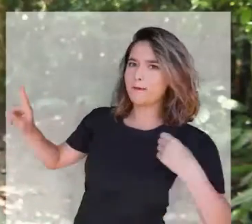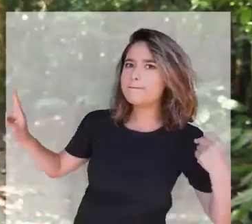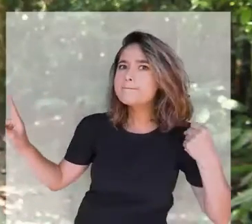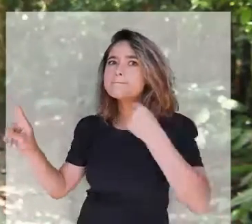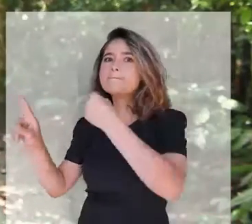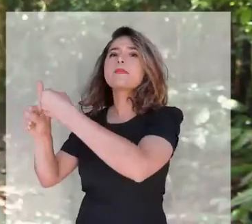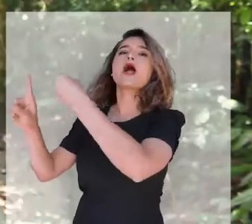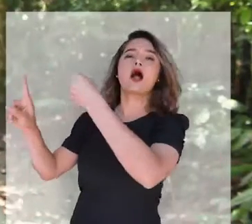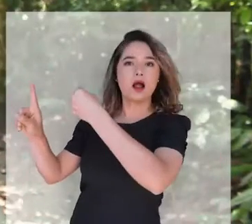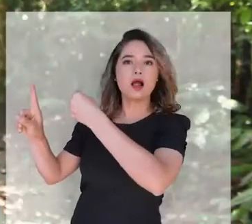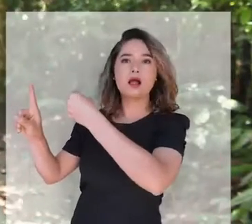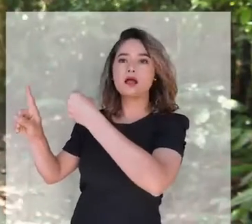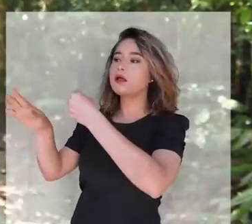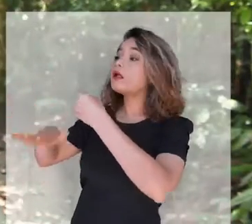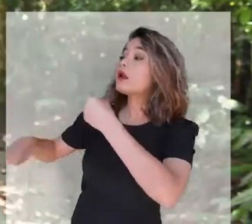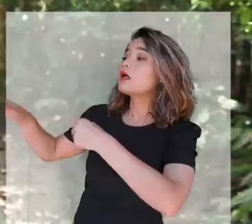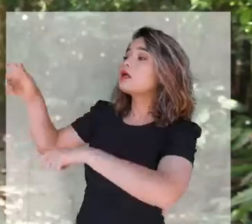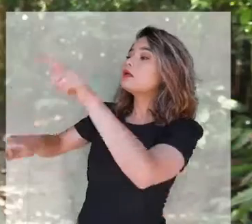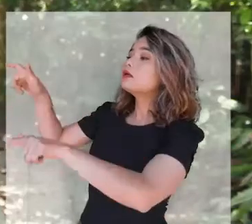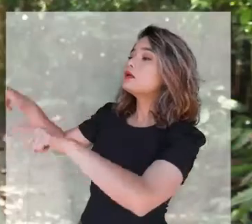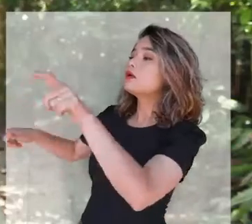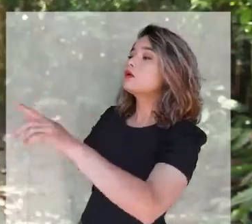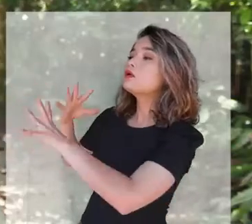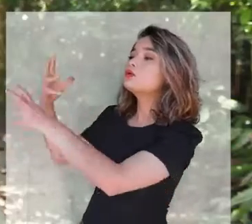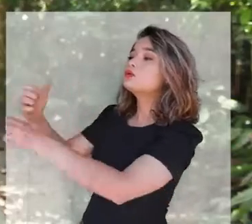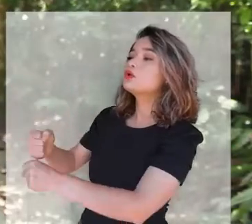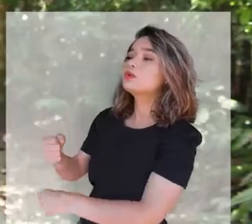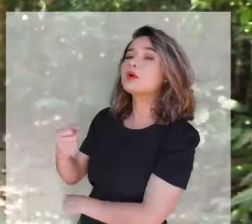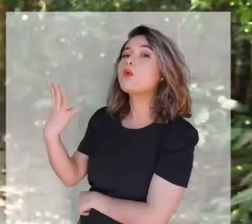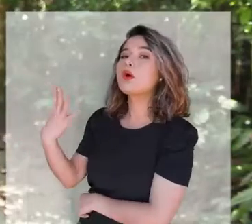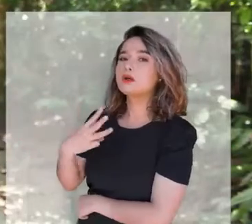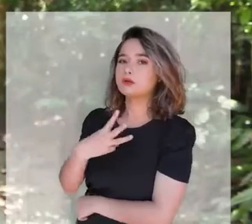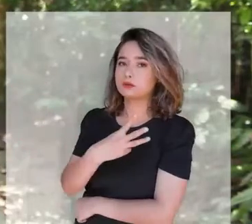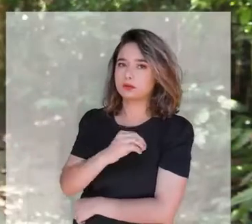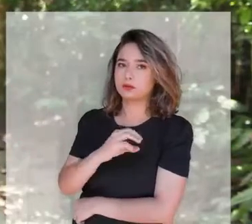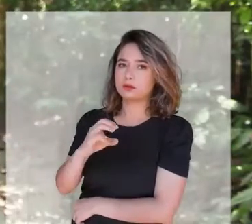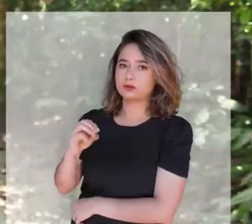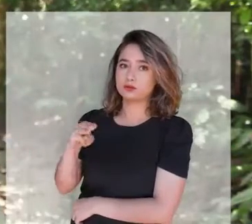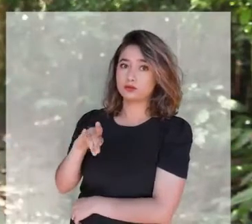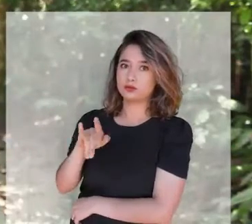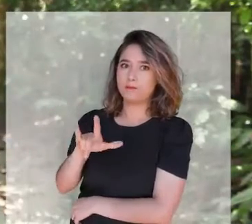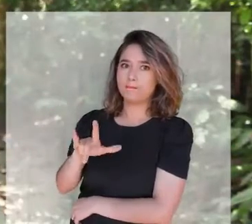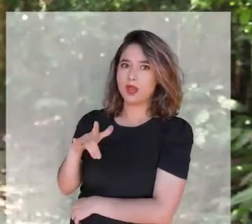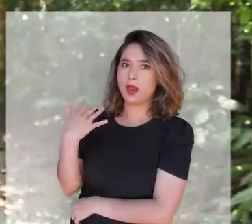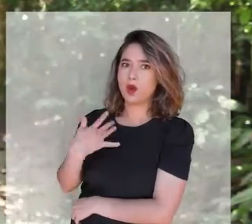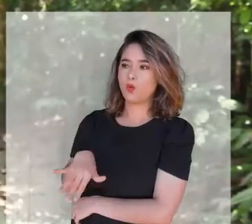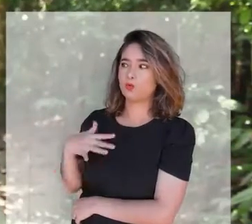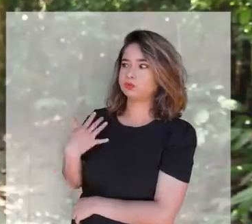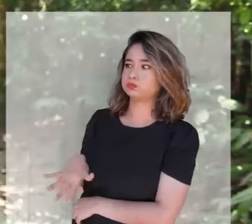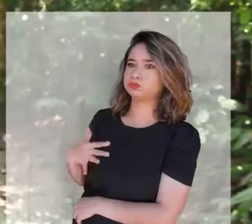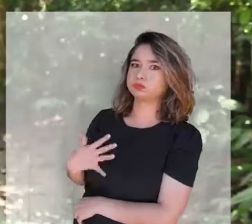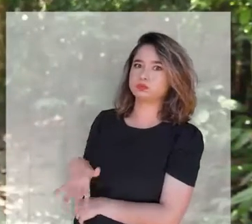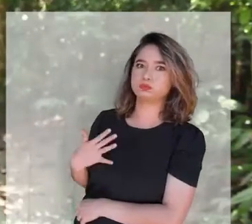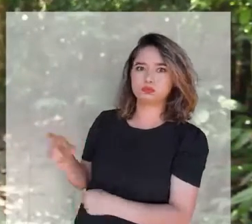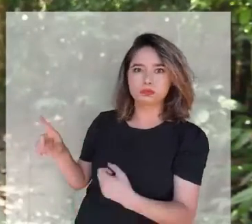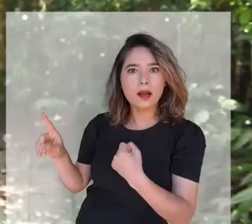técnicas extensionistas, atinge hoje quase 300.000 pessoas. Então isso é o impacto da